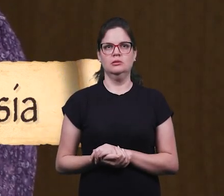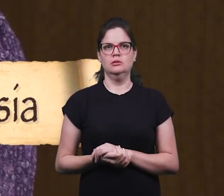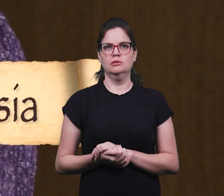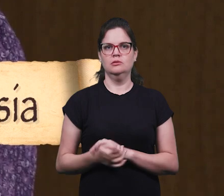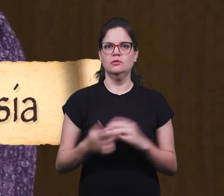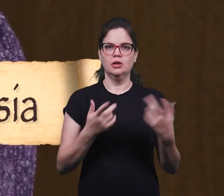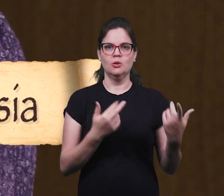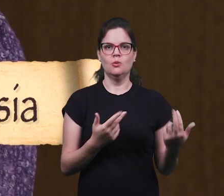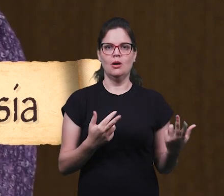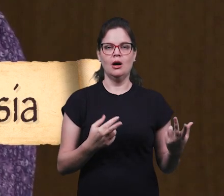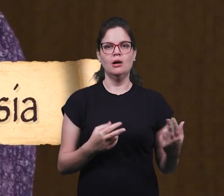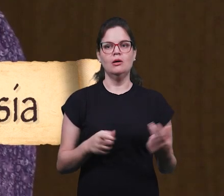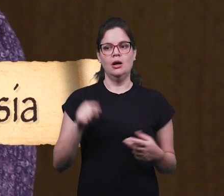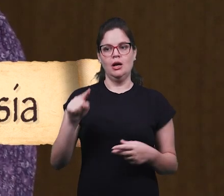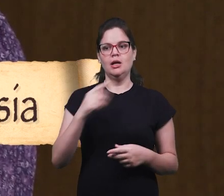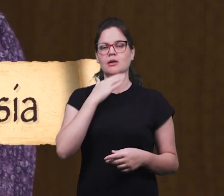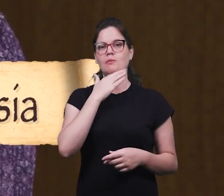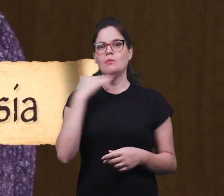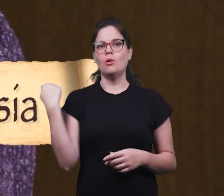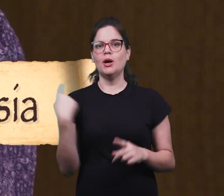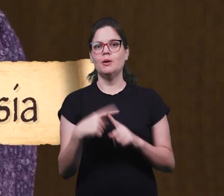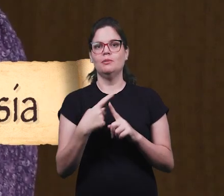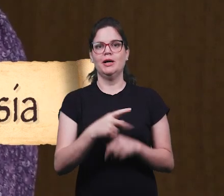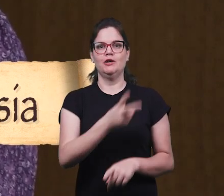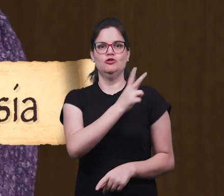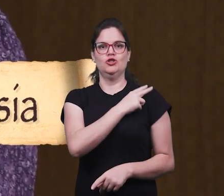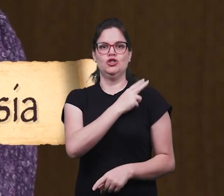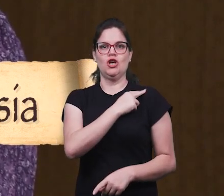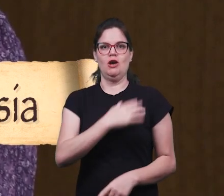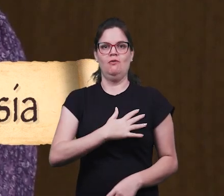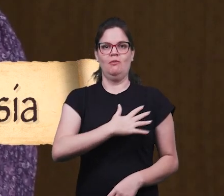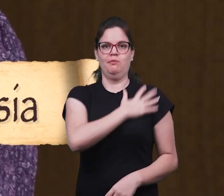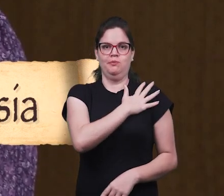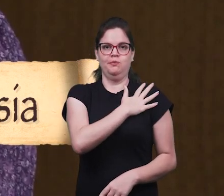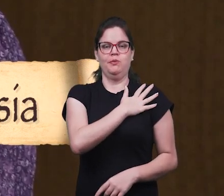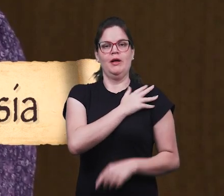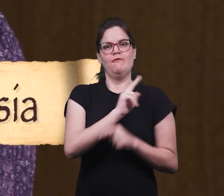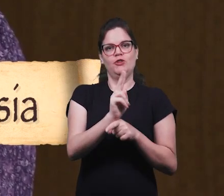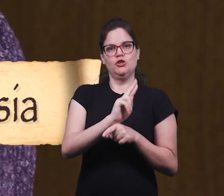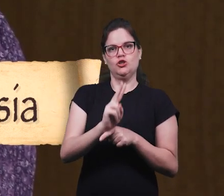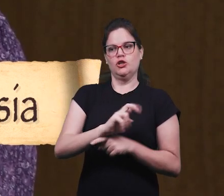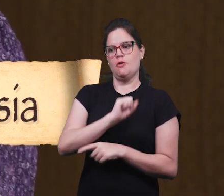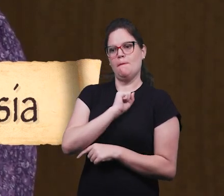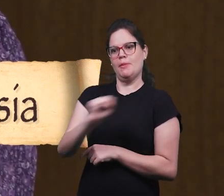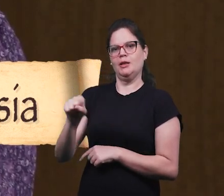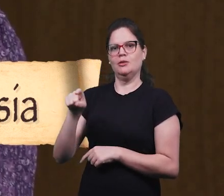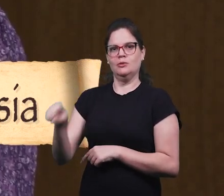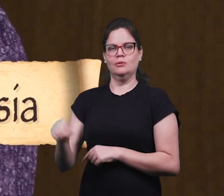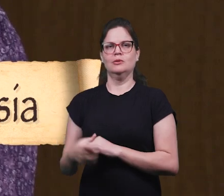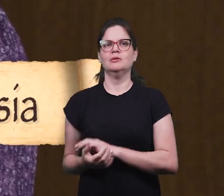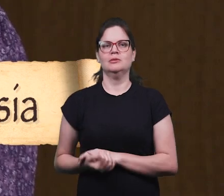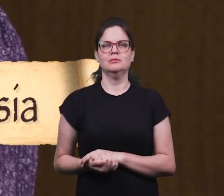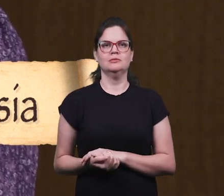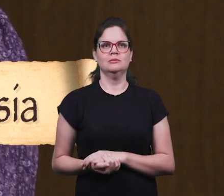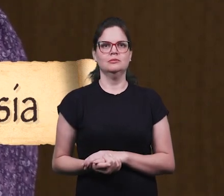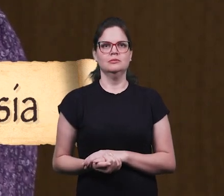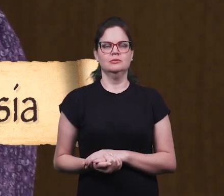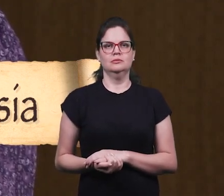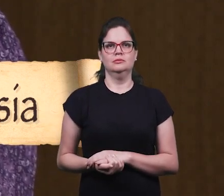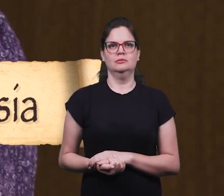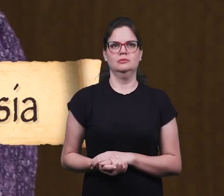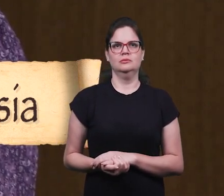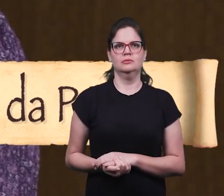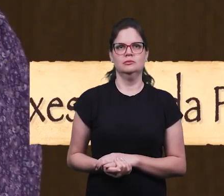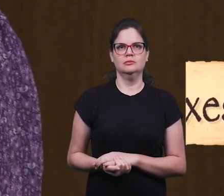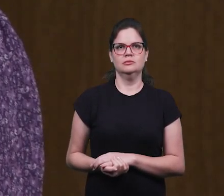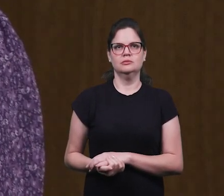foi exatamente esse. Ele foi assassinado pelo chefe da guarda real, que era alguém